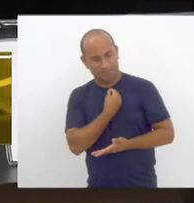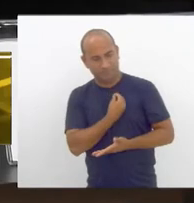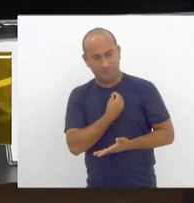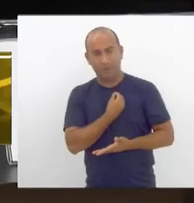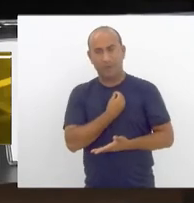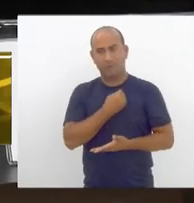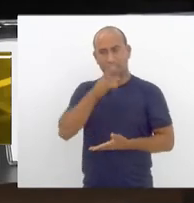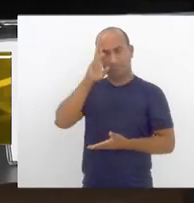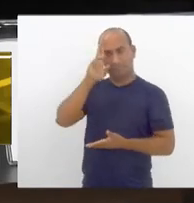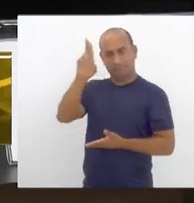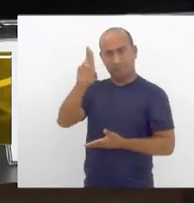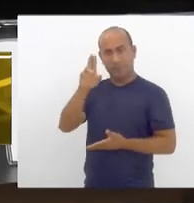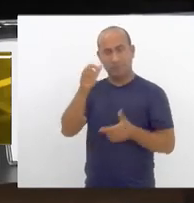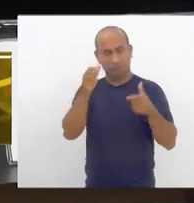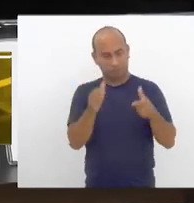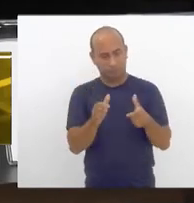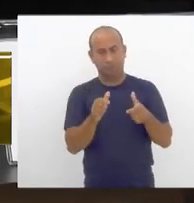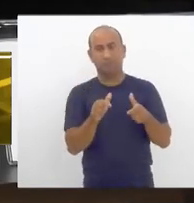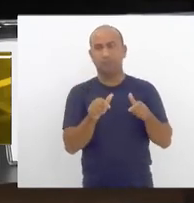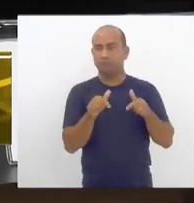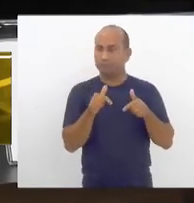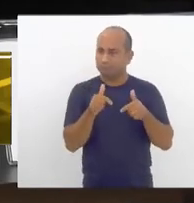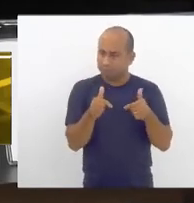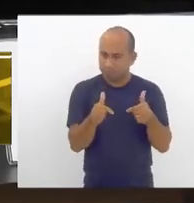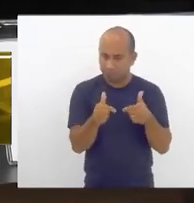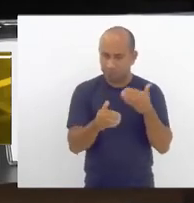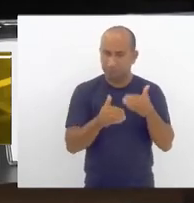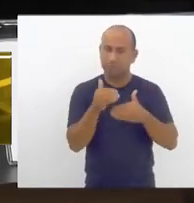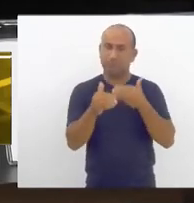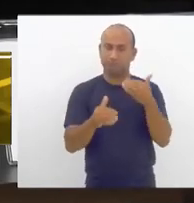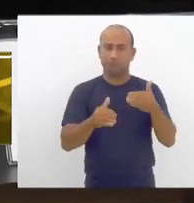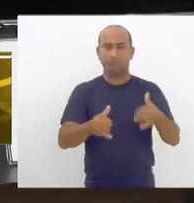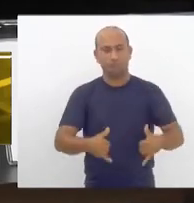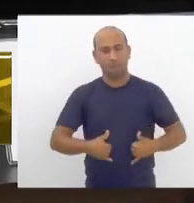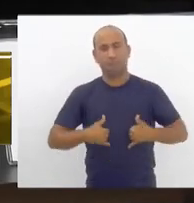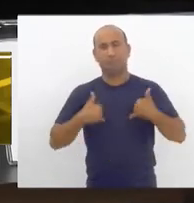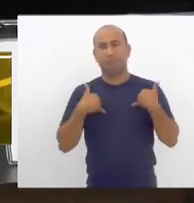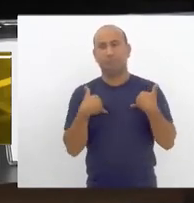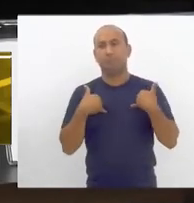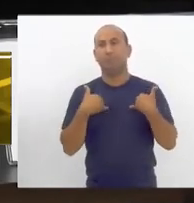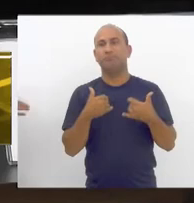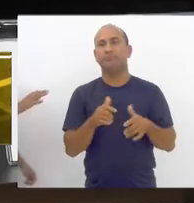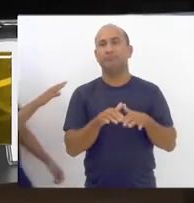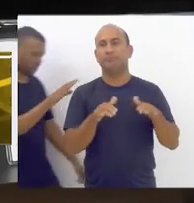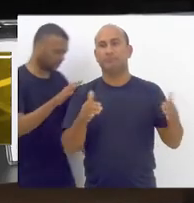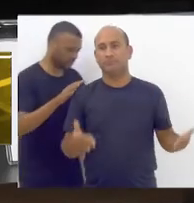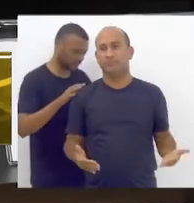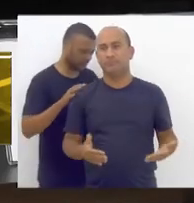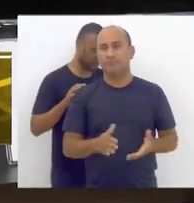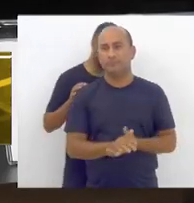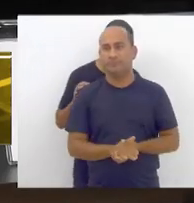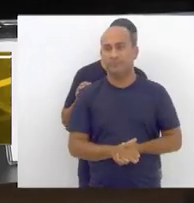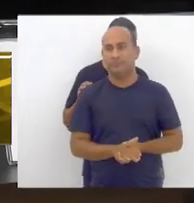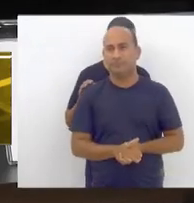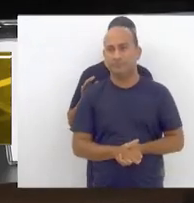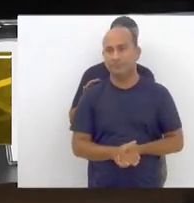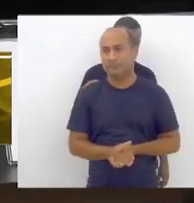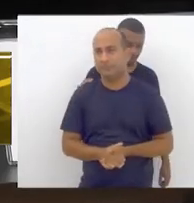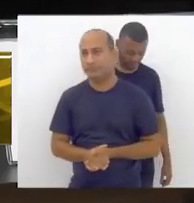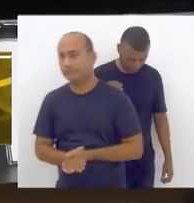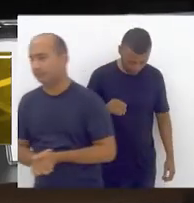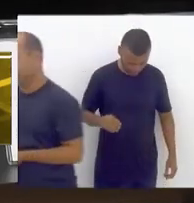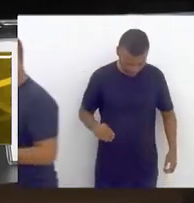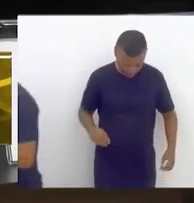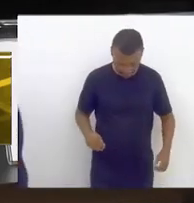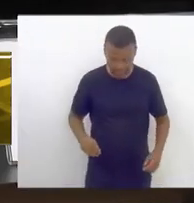inconteste nesse processo muito mergulha para que participando dessa mesa de homenagem ao Fernando porque ele é